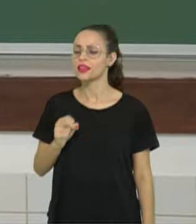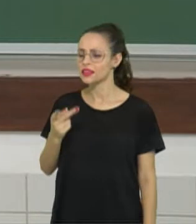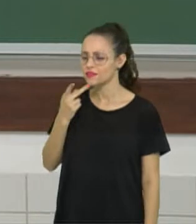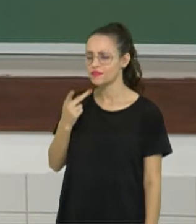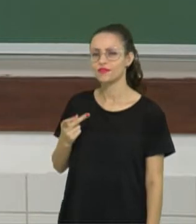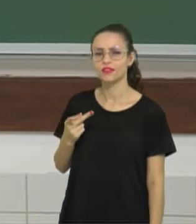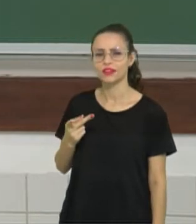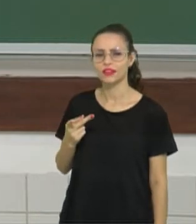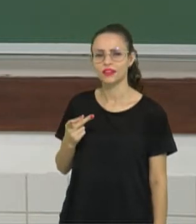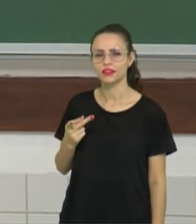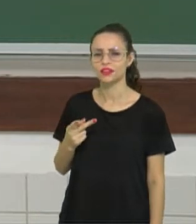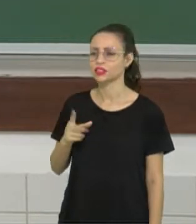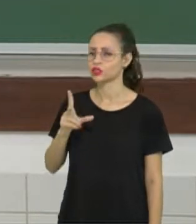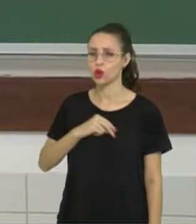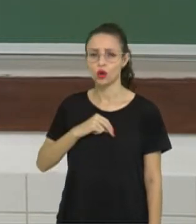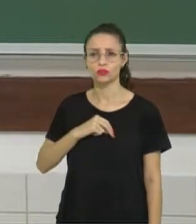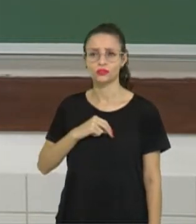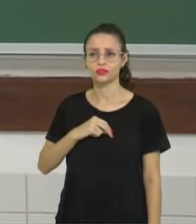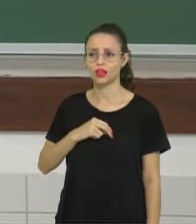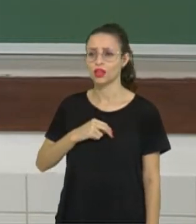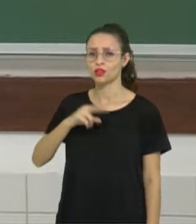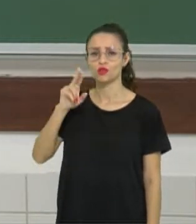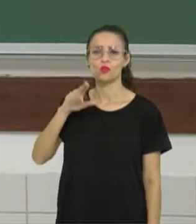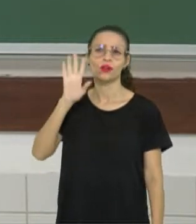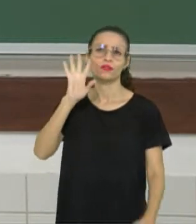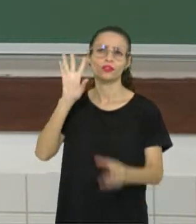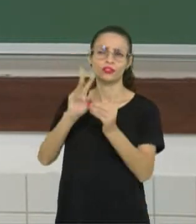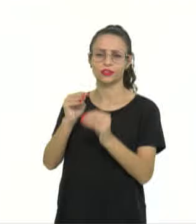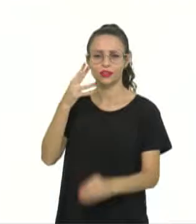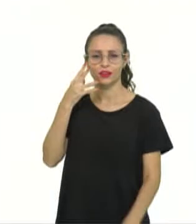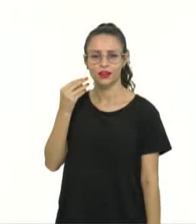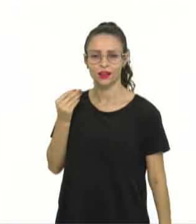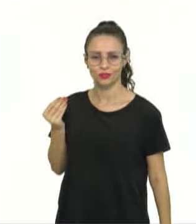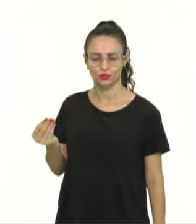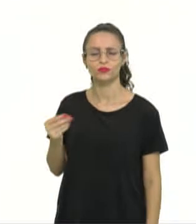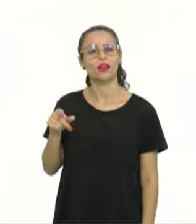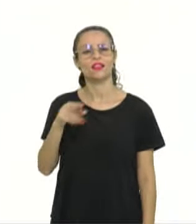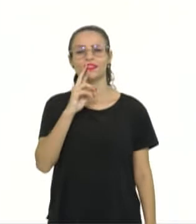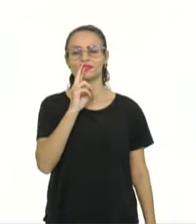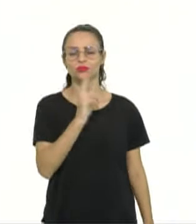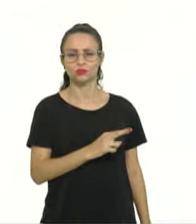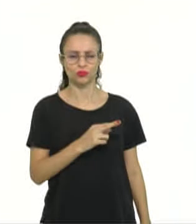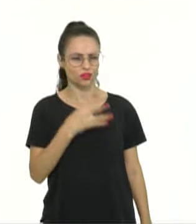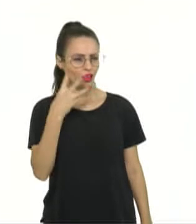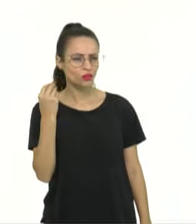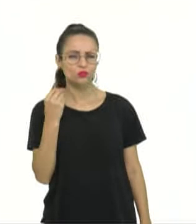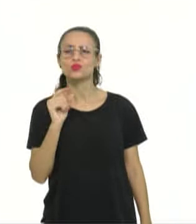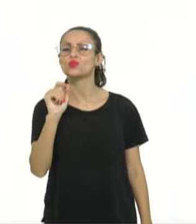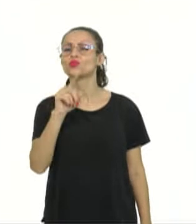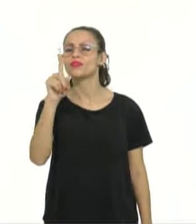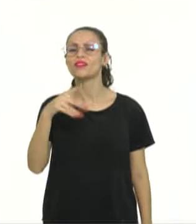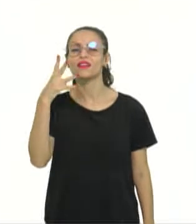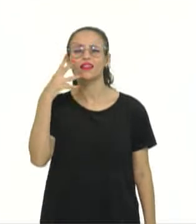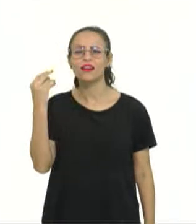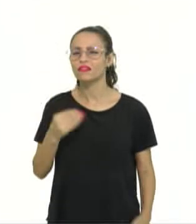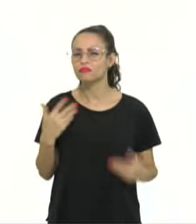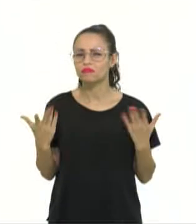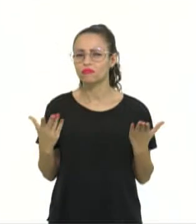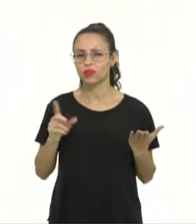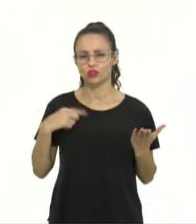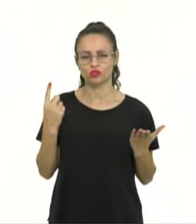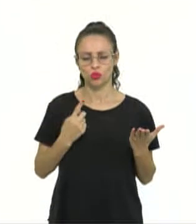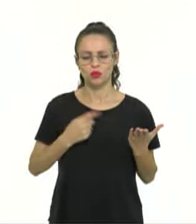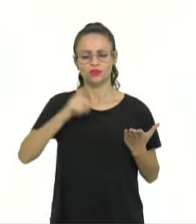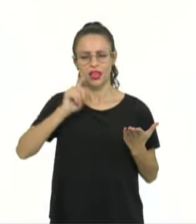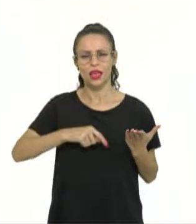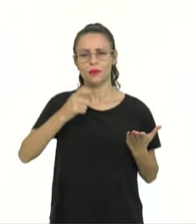então, nossa, em toda a minha vida, eu nunca vou compreender os gatos. E Garfield diz, gatos? O que são gatos? Nós somos biscoito